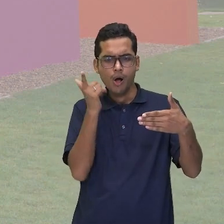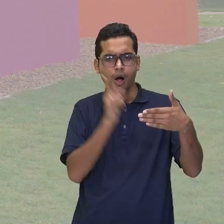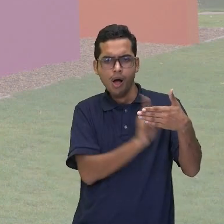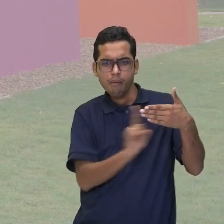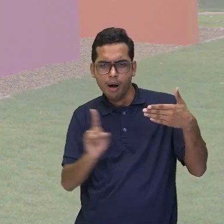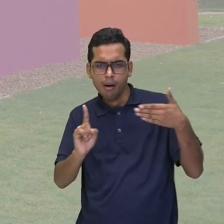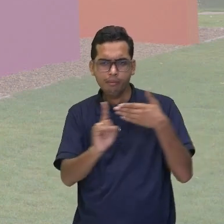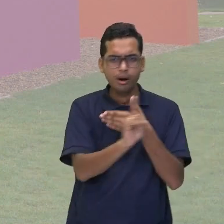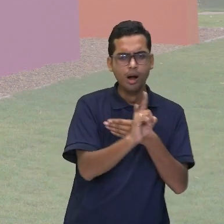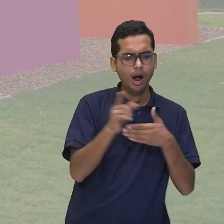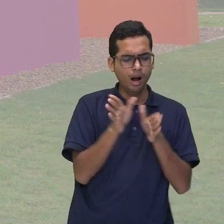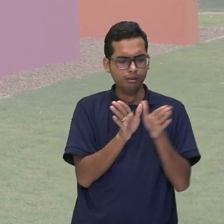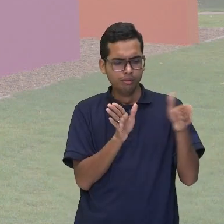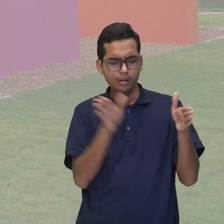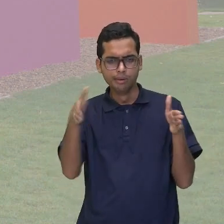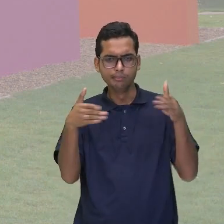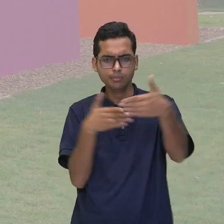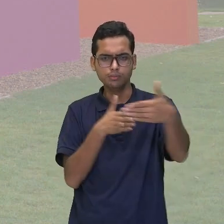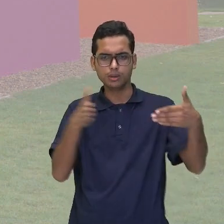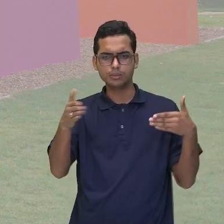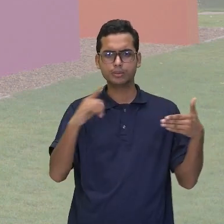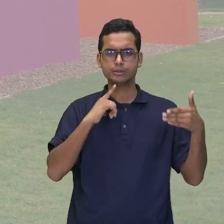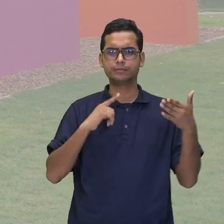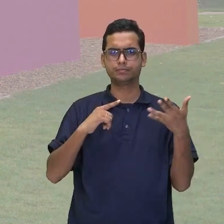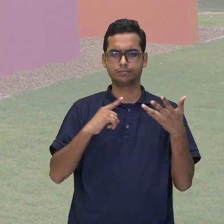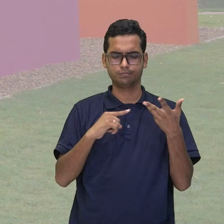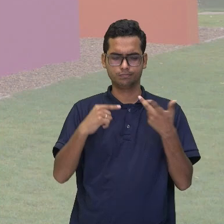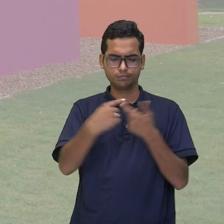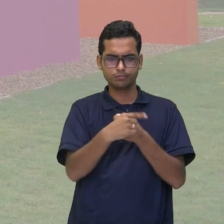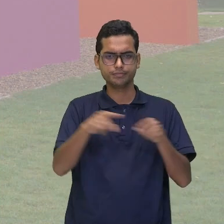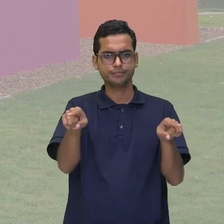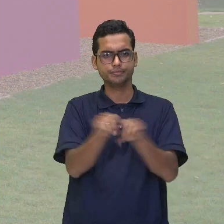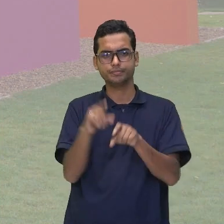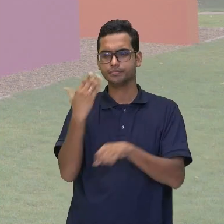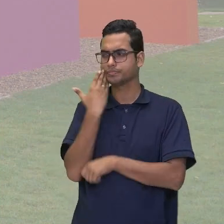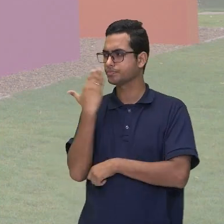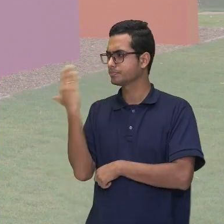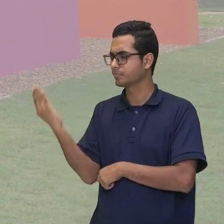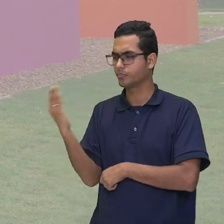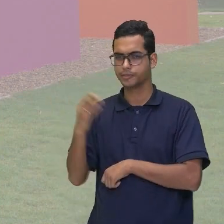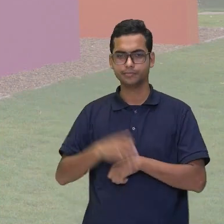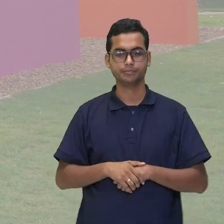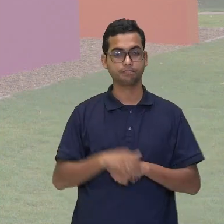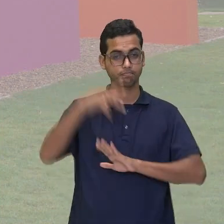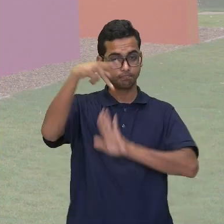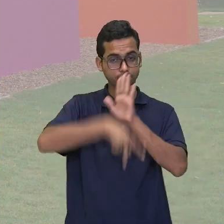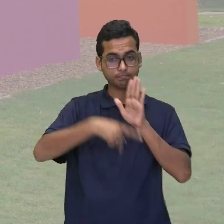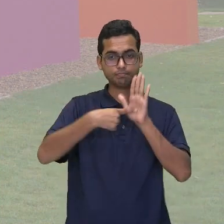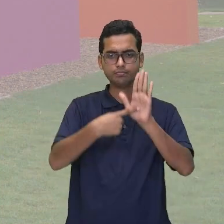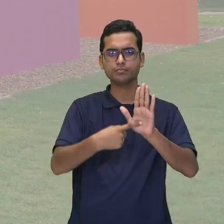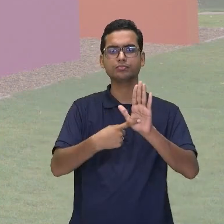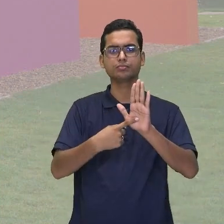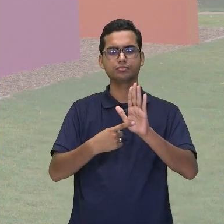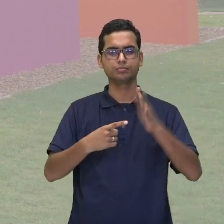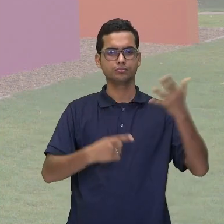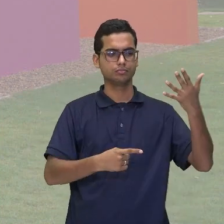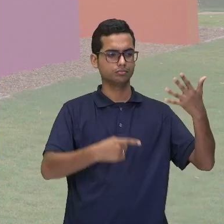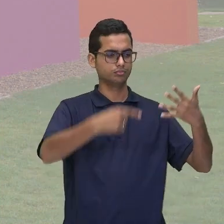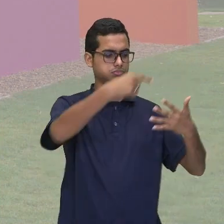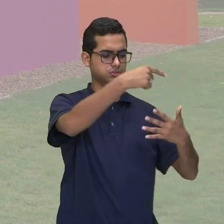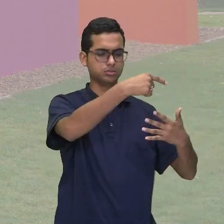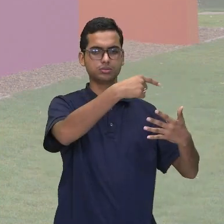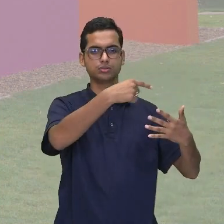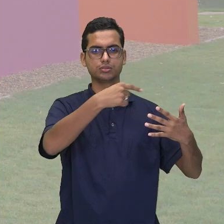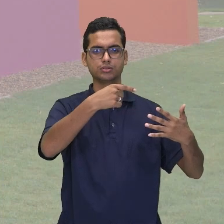paredes aqui. E esses projetos de Hélio Oiticica, ele fazia uma junção dos principais elementos presentes em